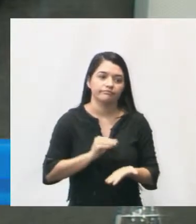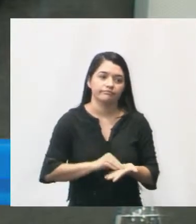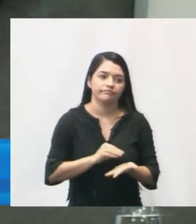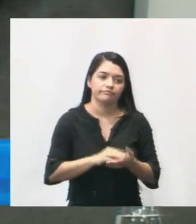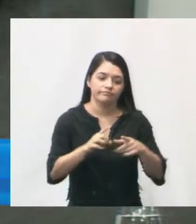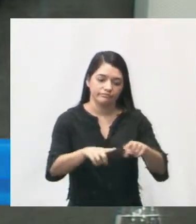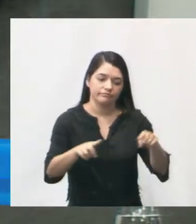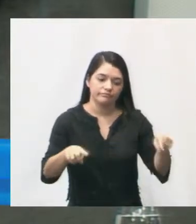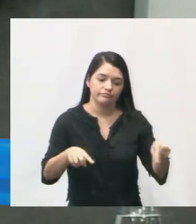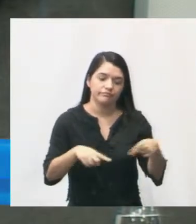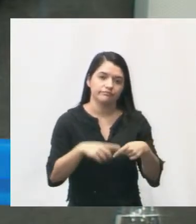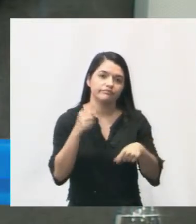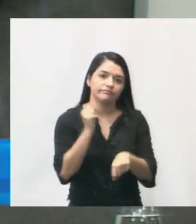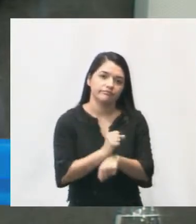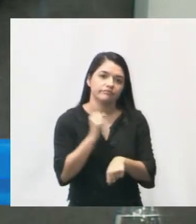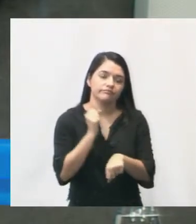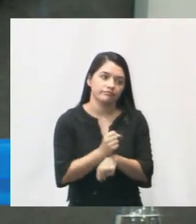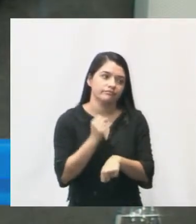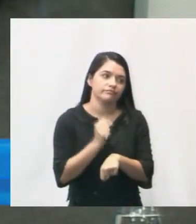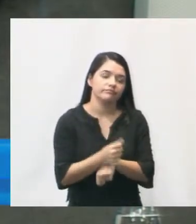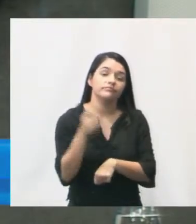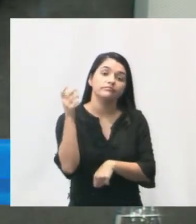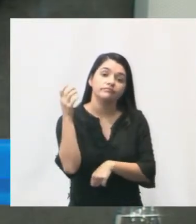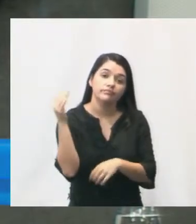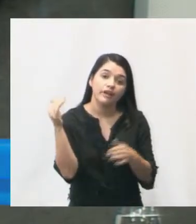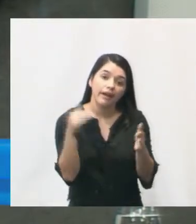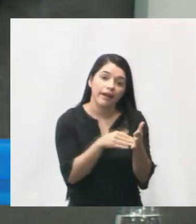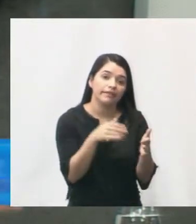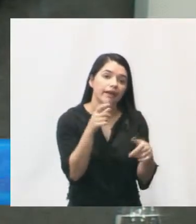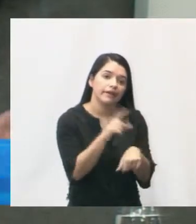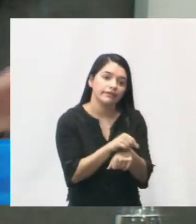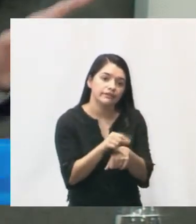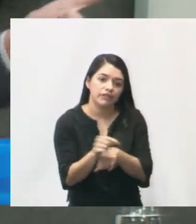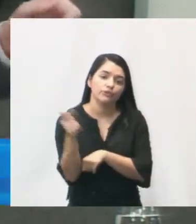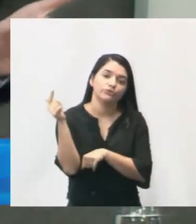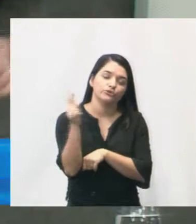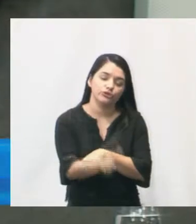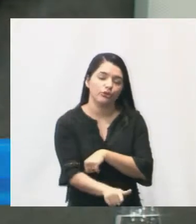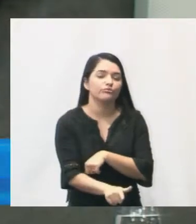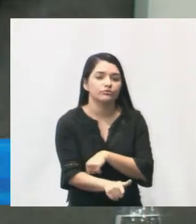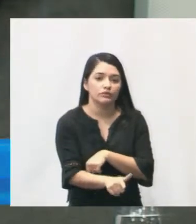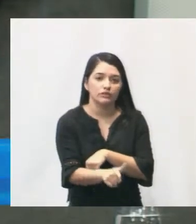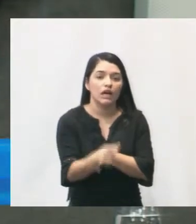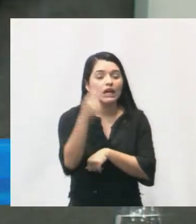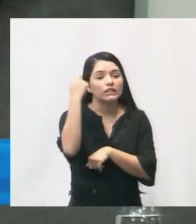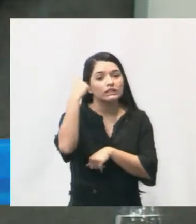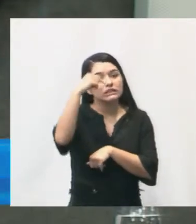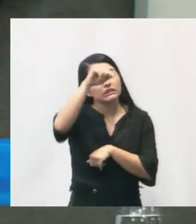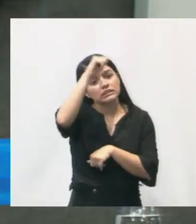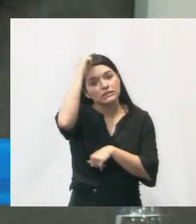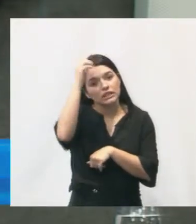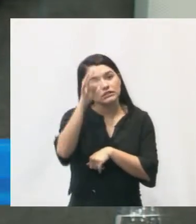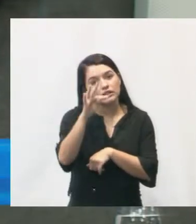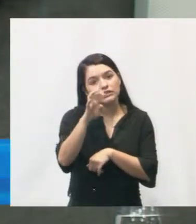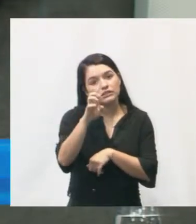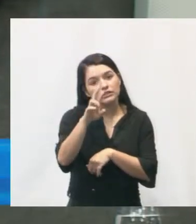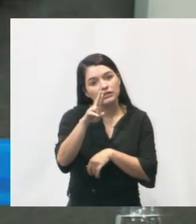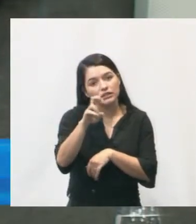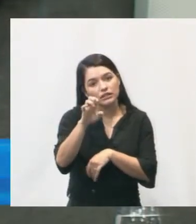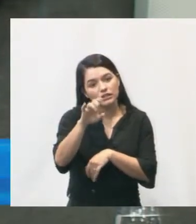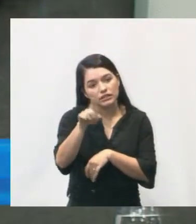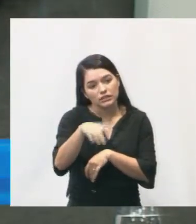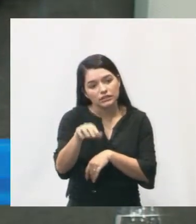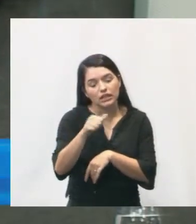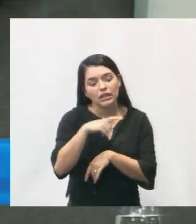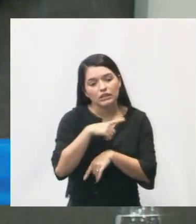meses, até se licitar de novo. Vai ficar... Santa Tereza, tem um pessoal lá que tem uma escolinha, com